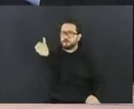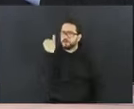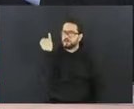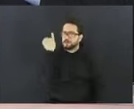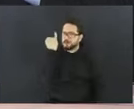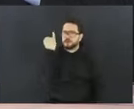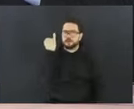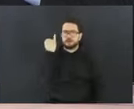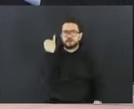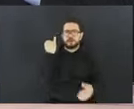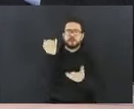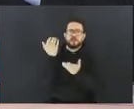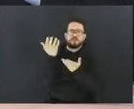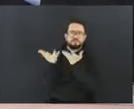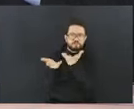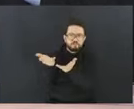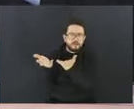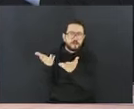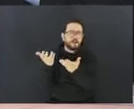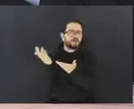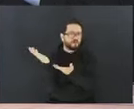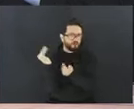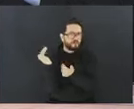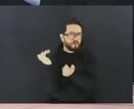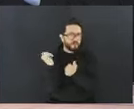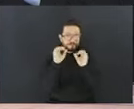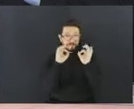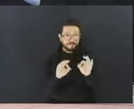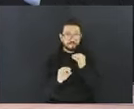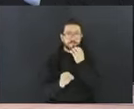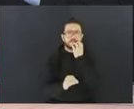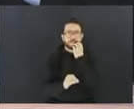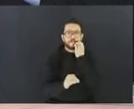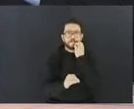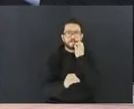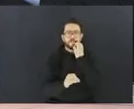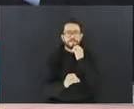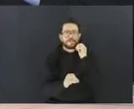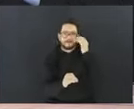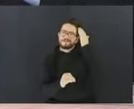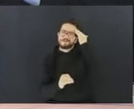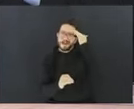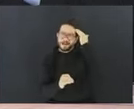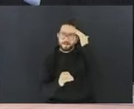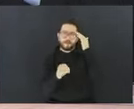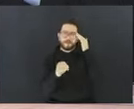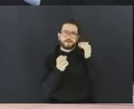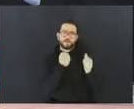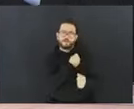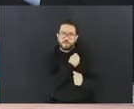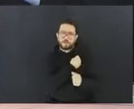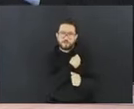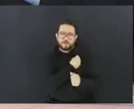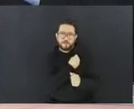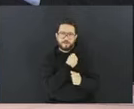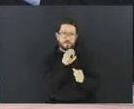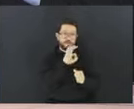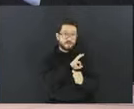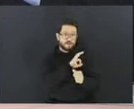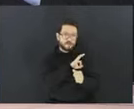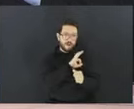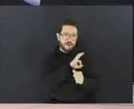juventude em todo o país. Obviamente que a gente tem um problema de efetivo, a senhora sabe bem disso, né, mas isso não vai se resolver